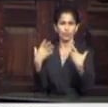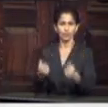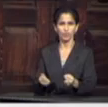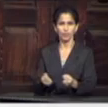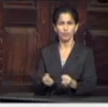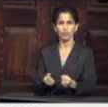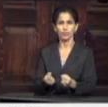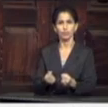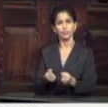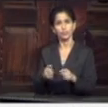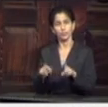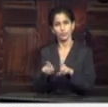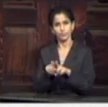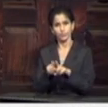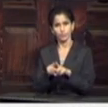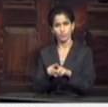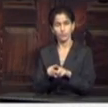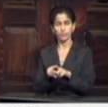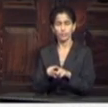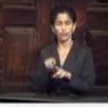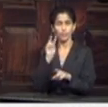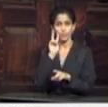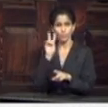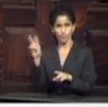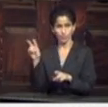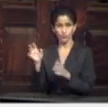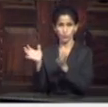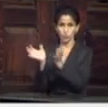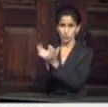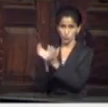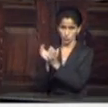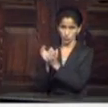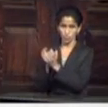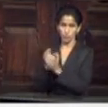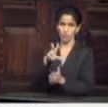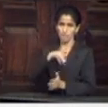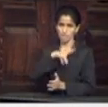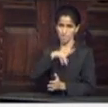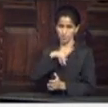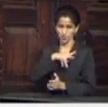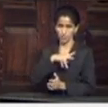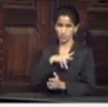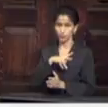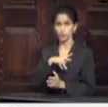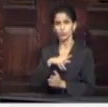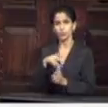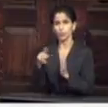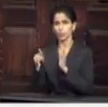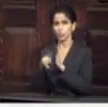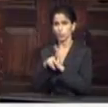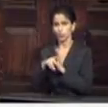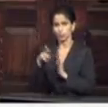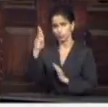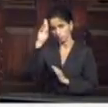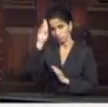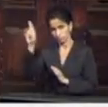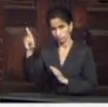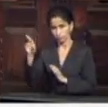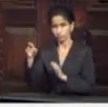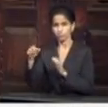o interesse pessoal da representação de grandes empresários, mas